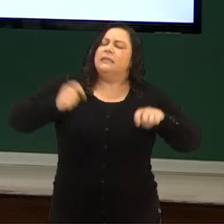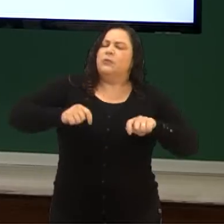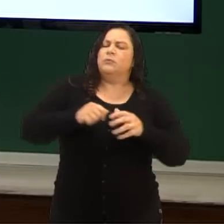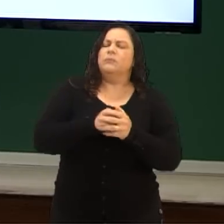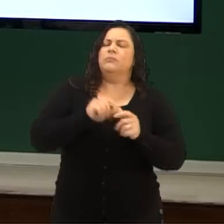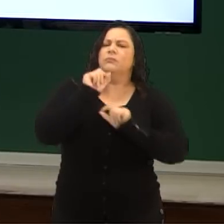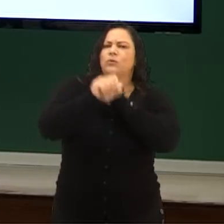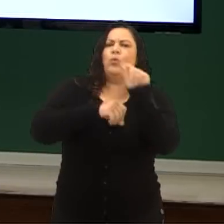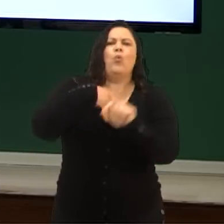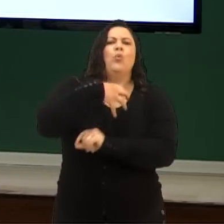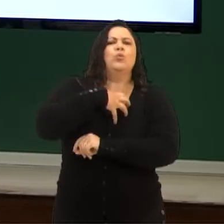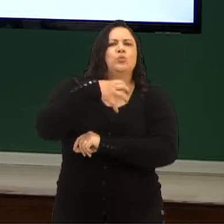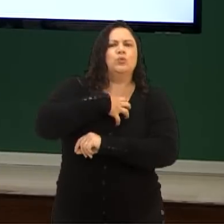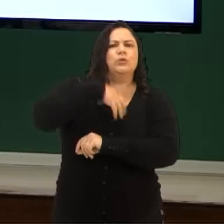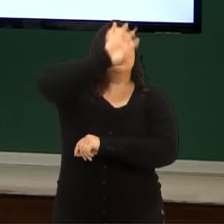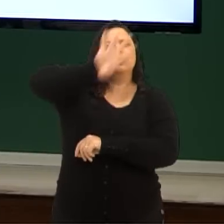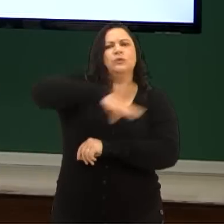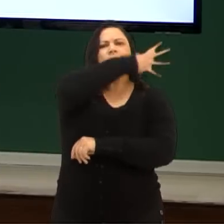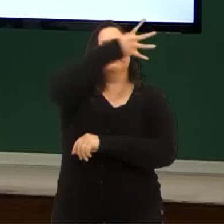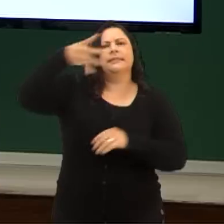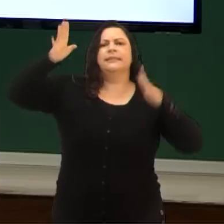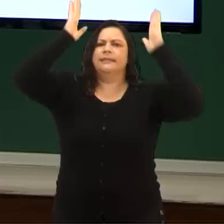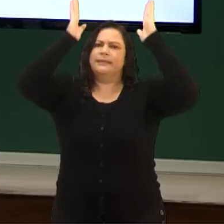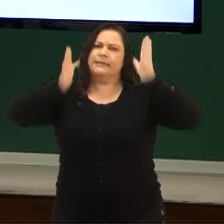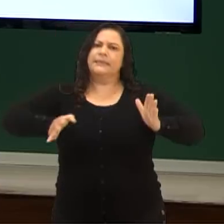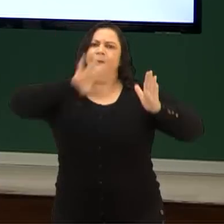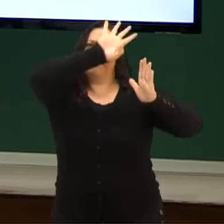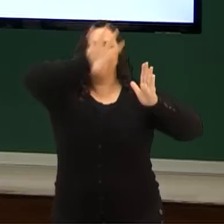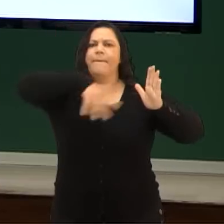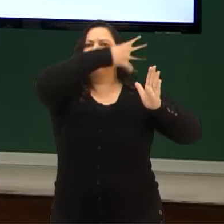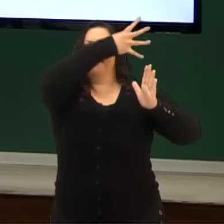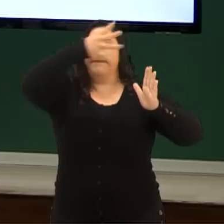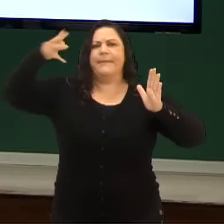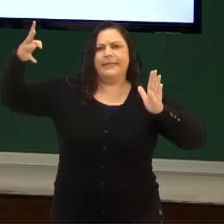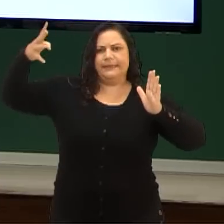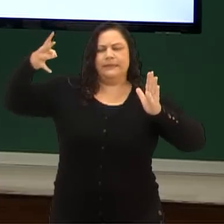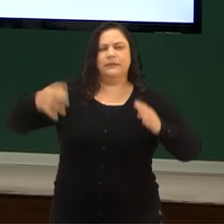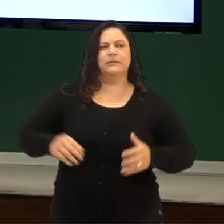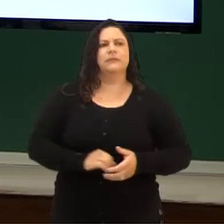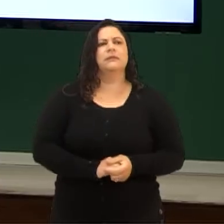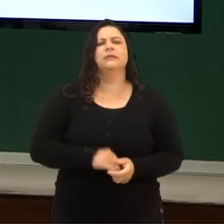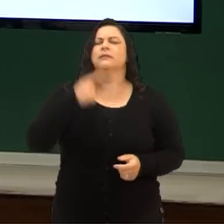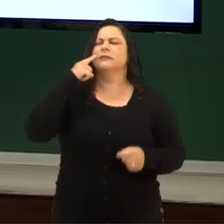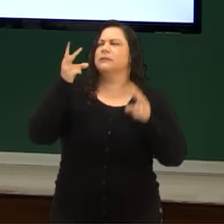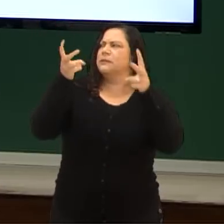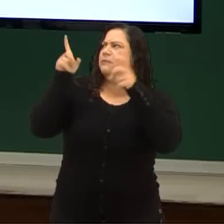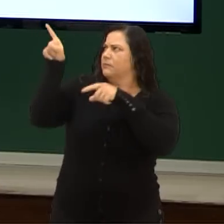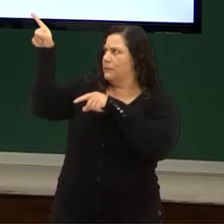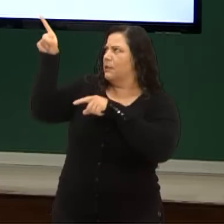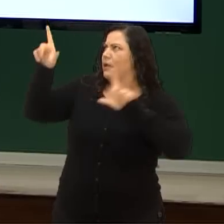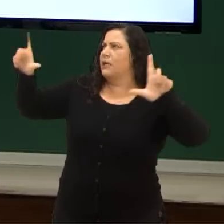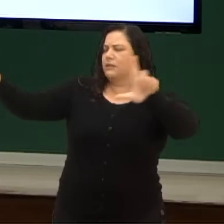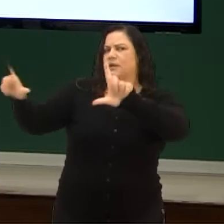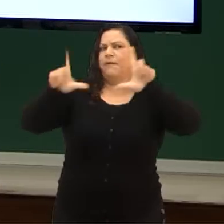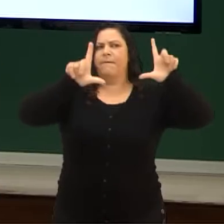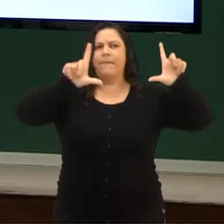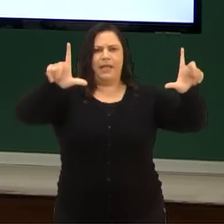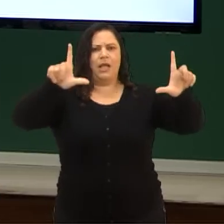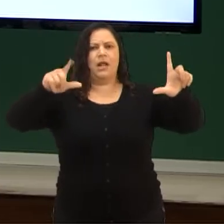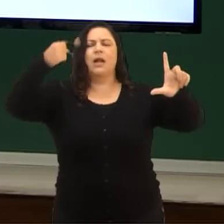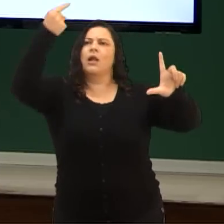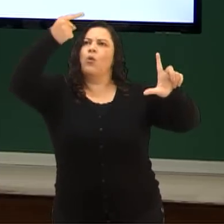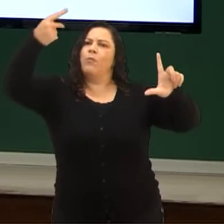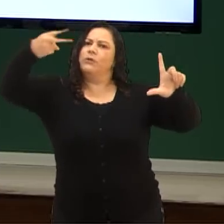assim, teacher? Vamos voltar um pouquinho? Estão vendo essa tabela? Então, ela não tem 1, 2,